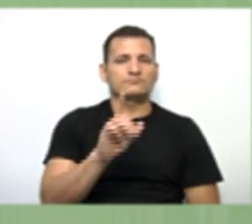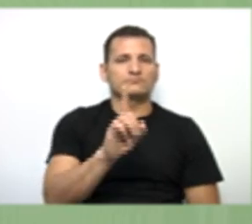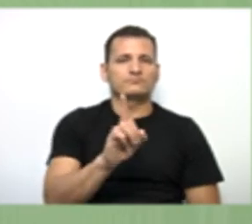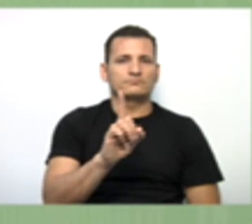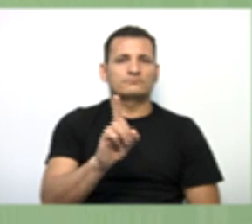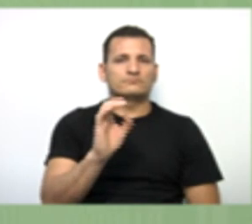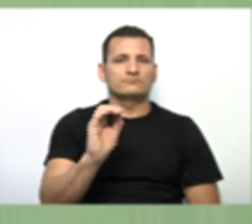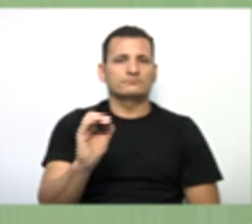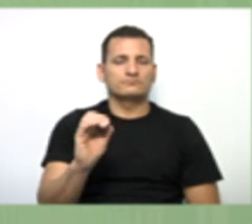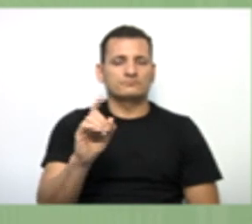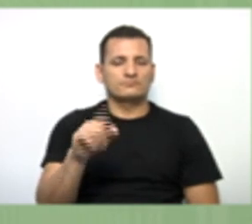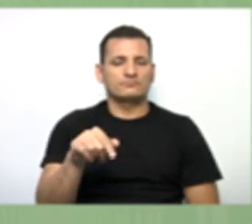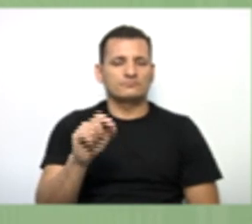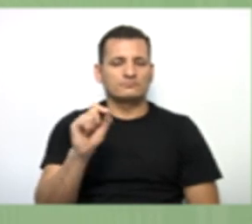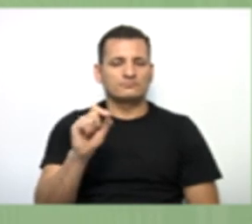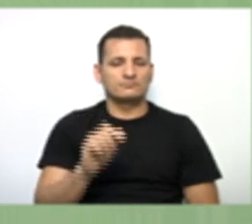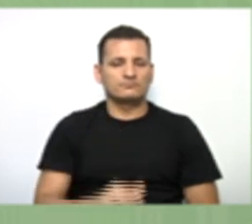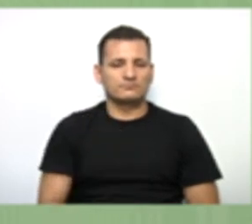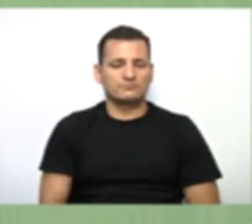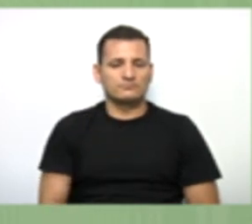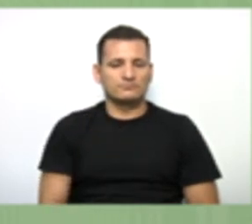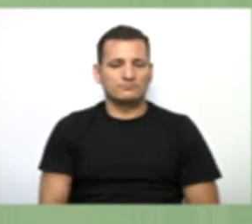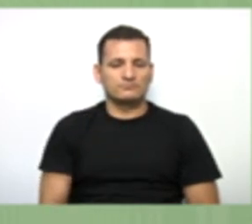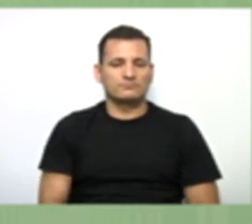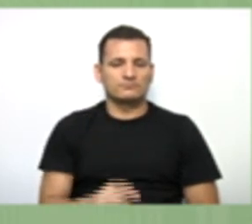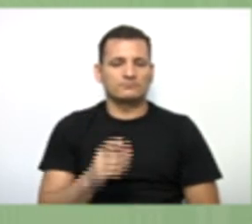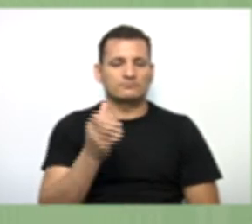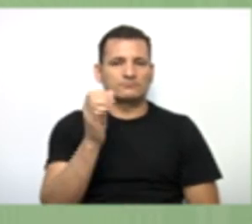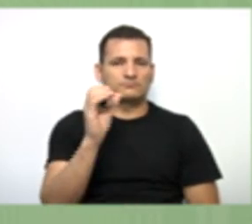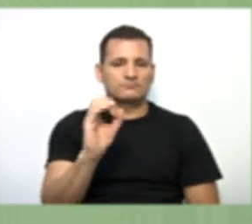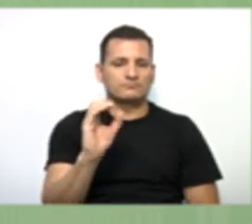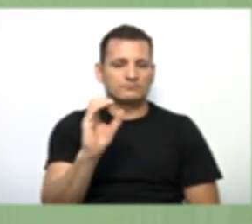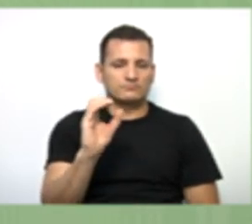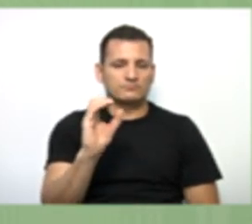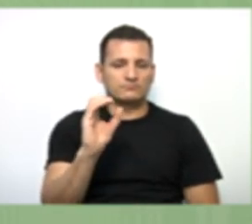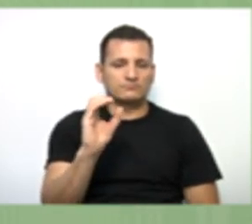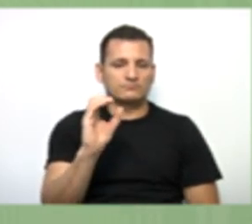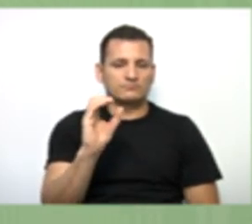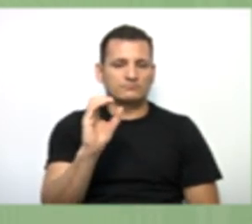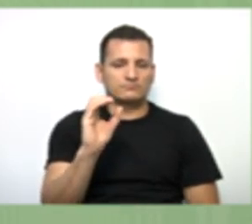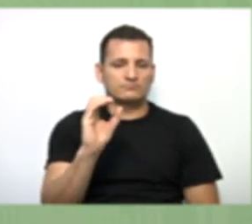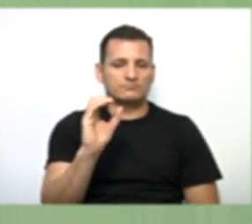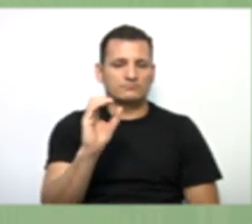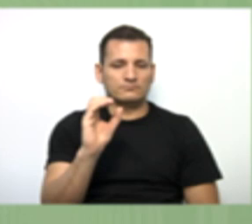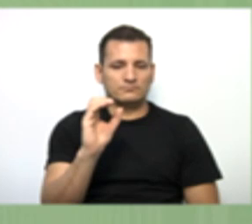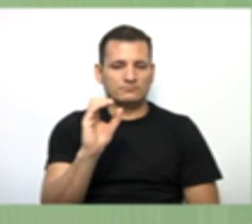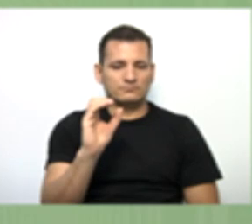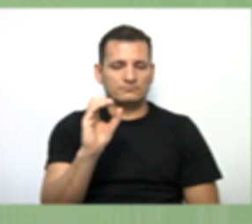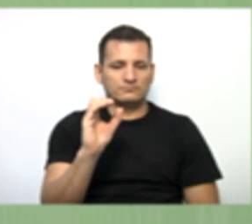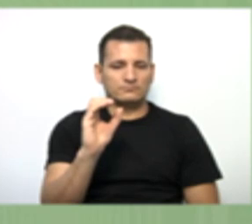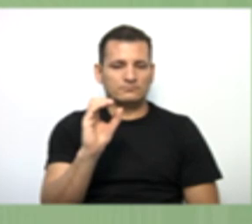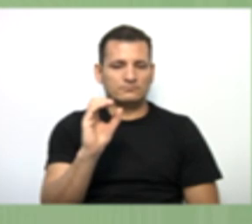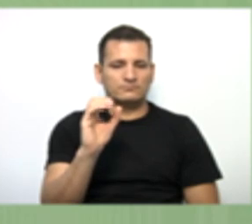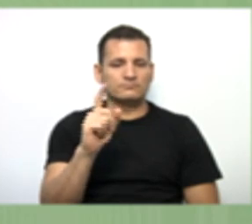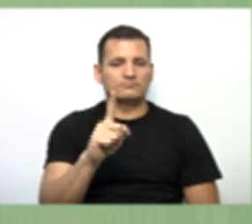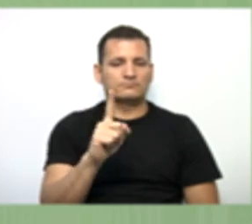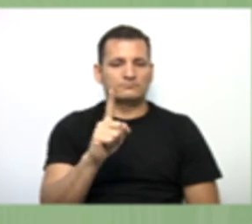1100? 1100 é o C. Então, isso aqui é o C. E o